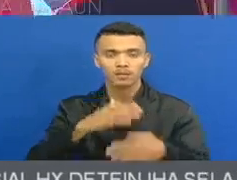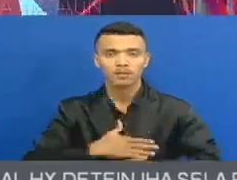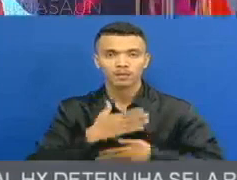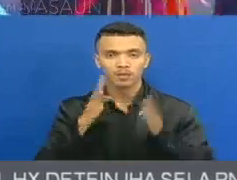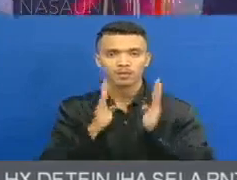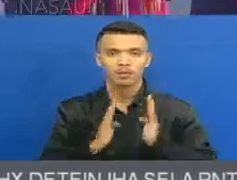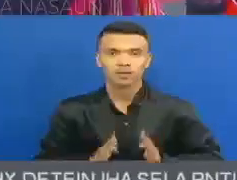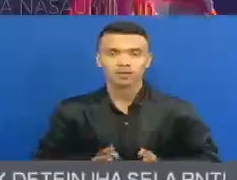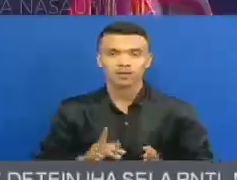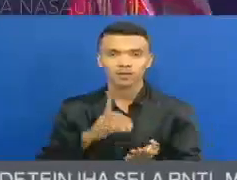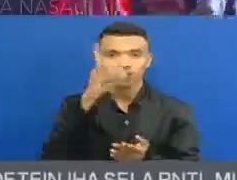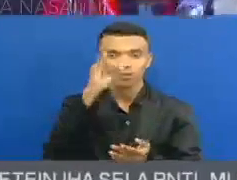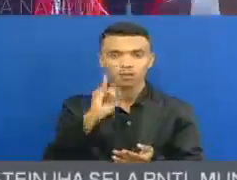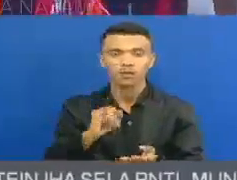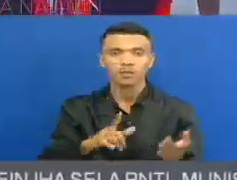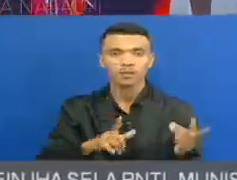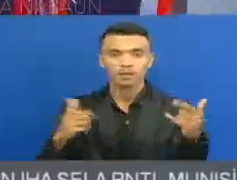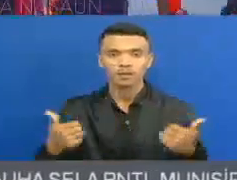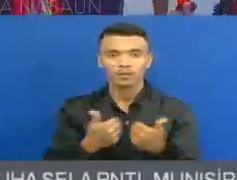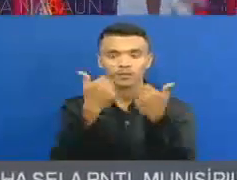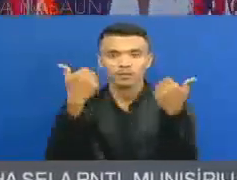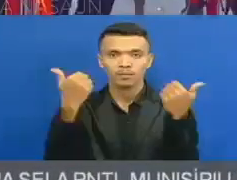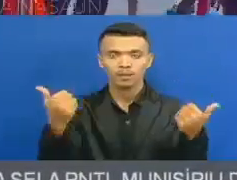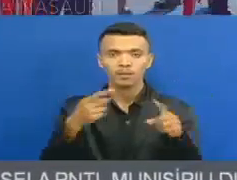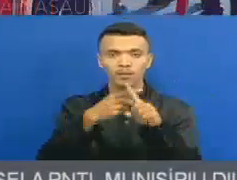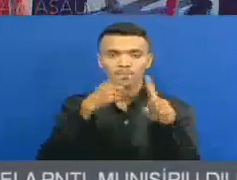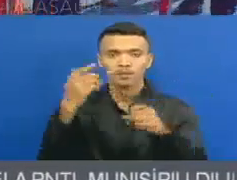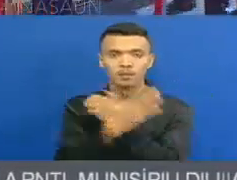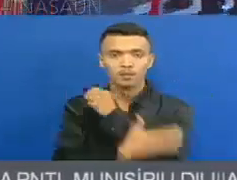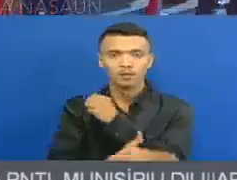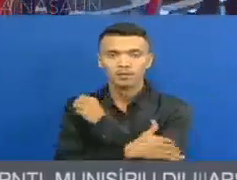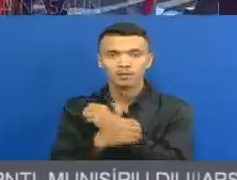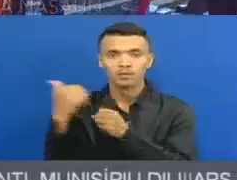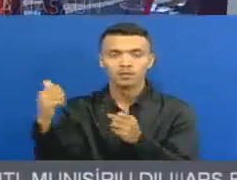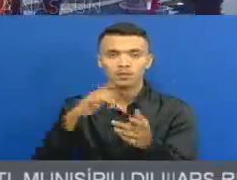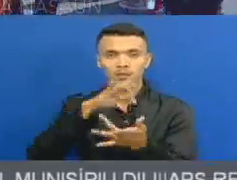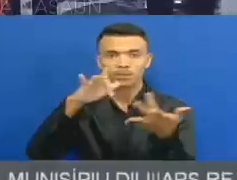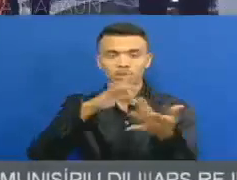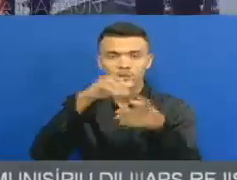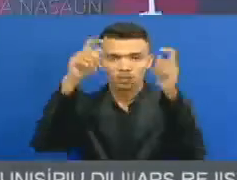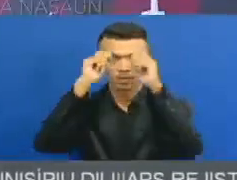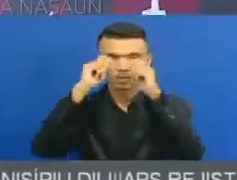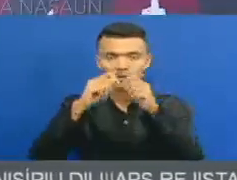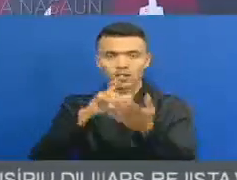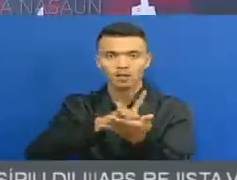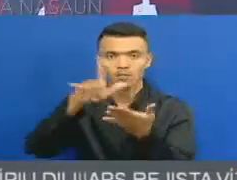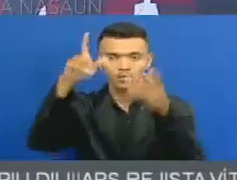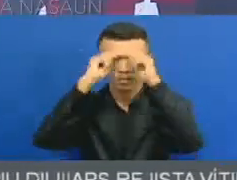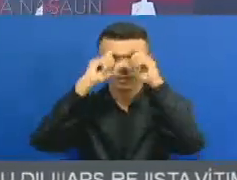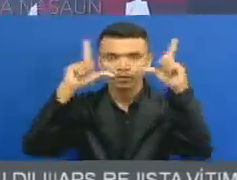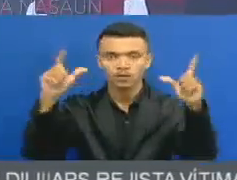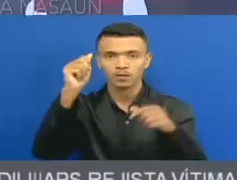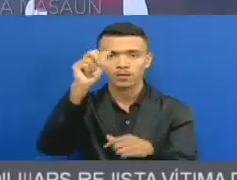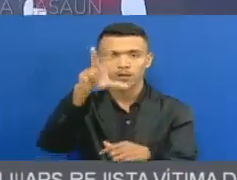empresário Aerodil, Nebe Belo compete o Airlines Husirai Livre, onde opera avião Timor-Leste Airbus a